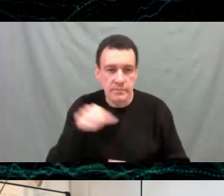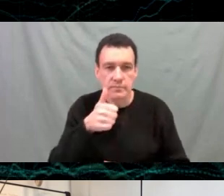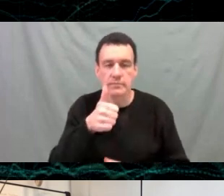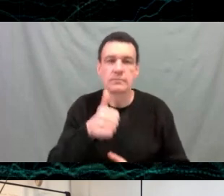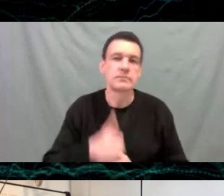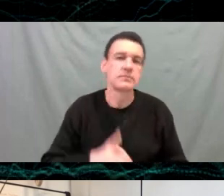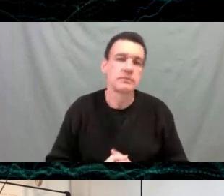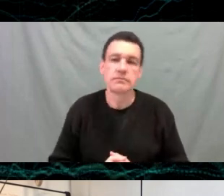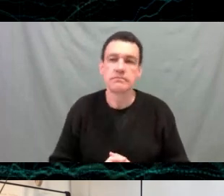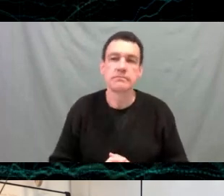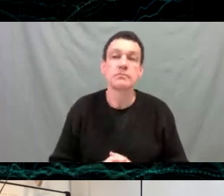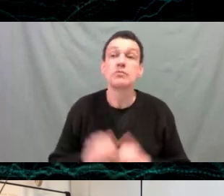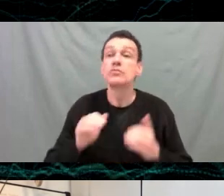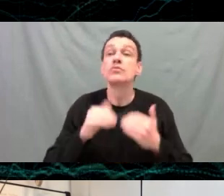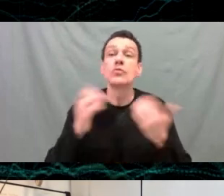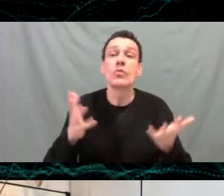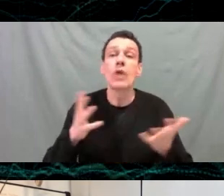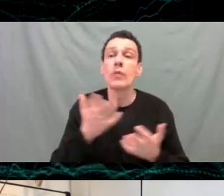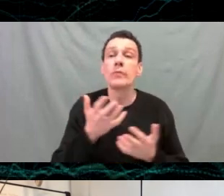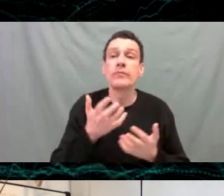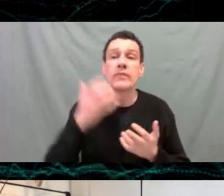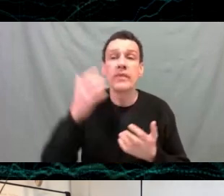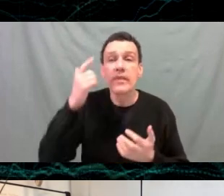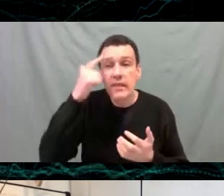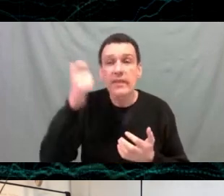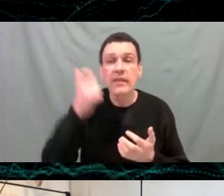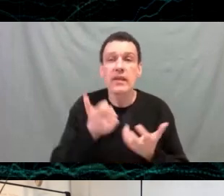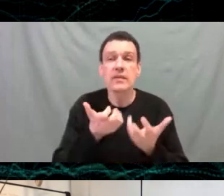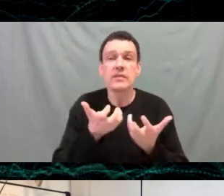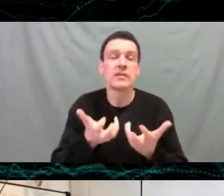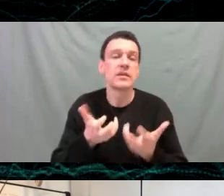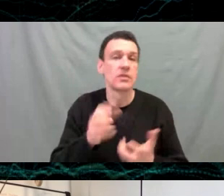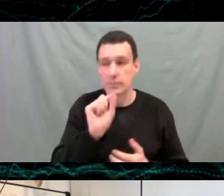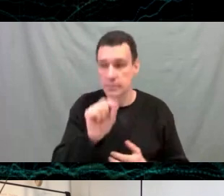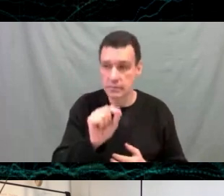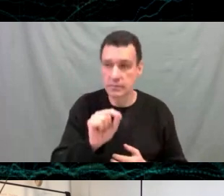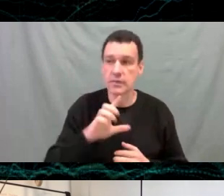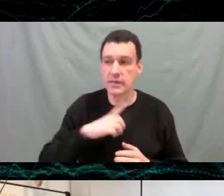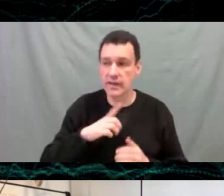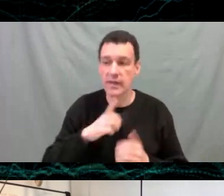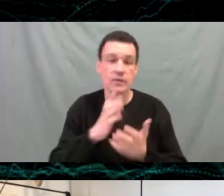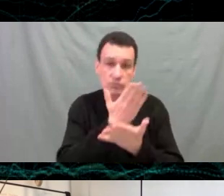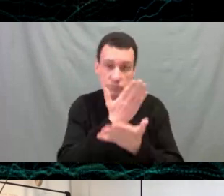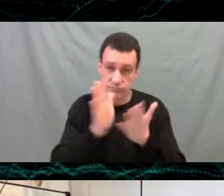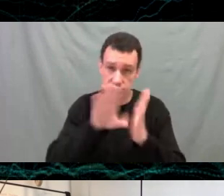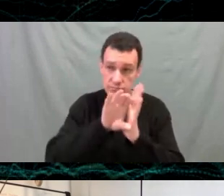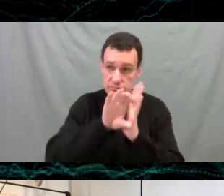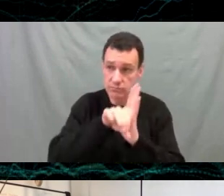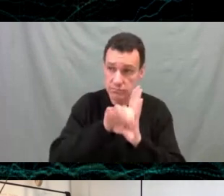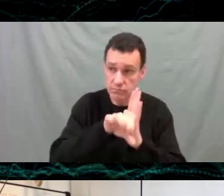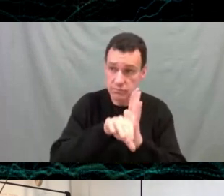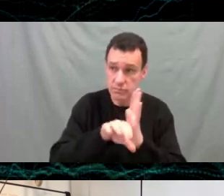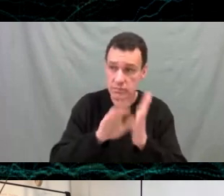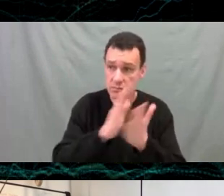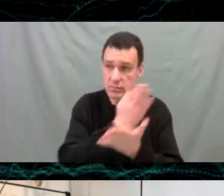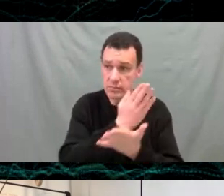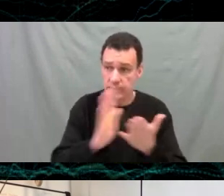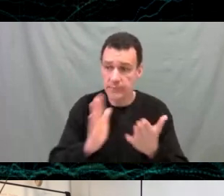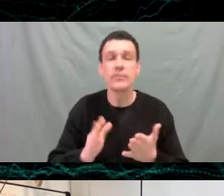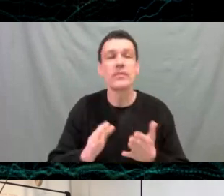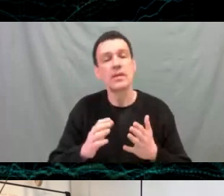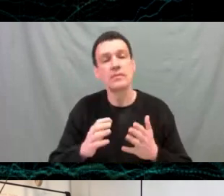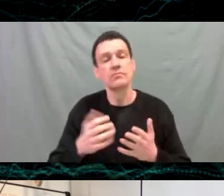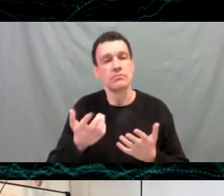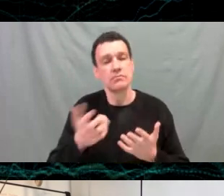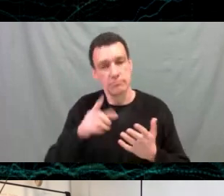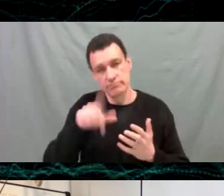essa. A ideia é tentar abstrair alguns conceitos e utilizar essas dependências entre os módulos.